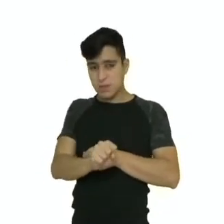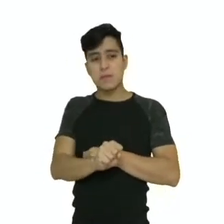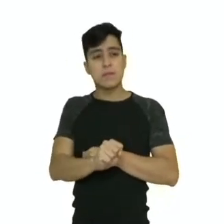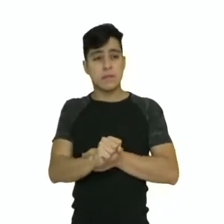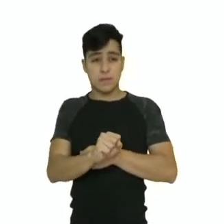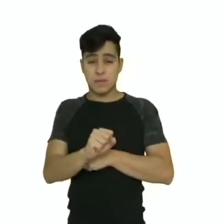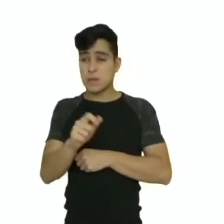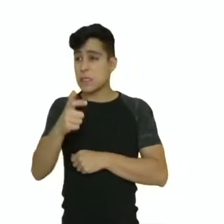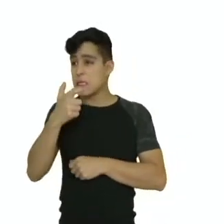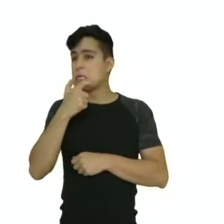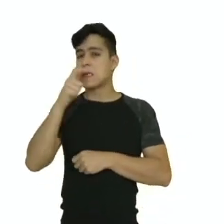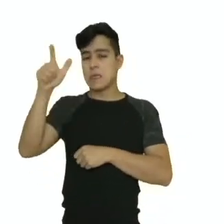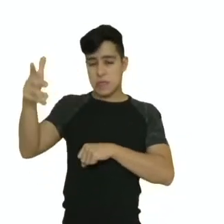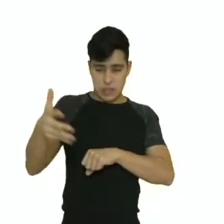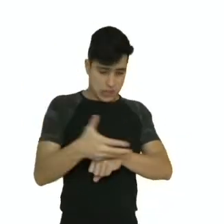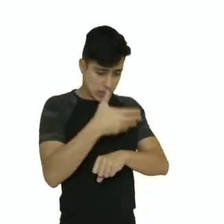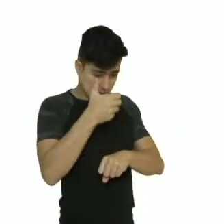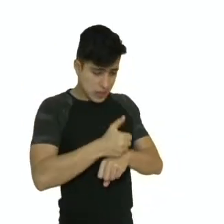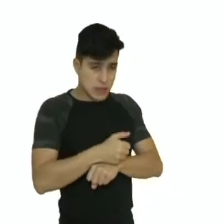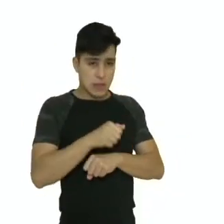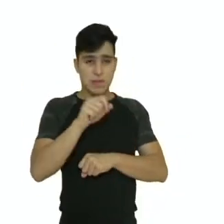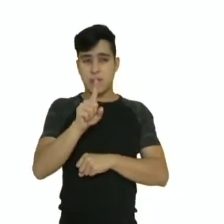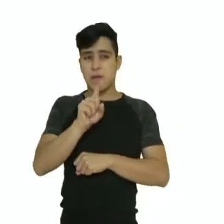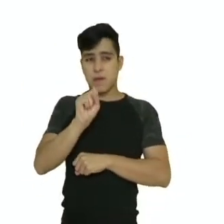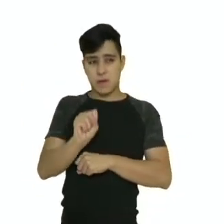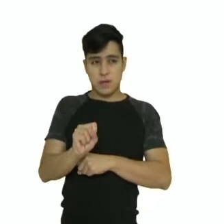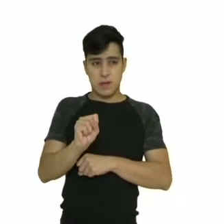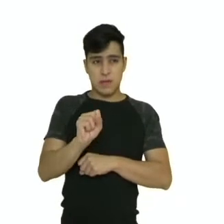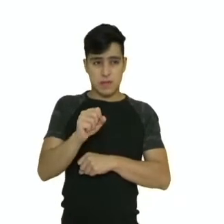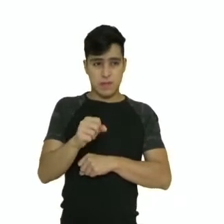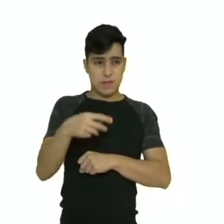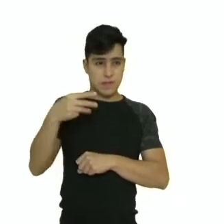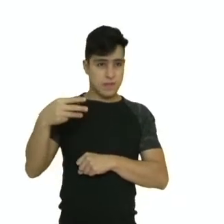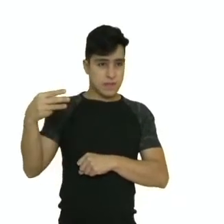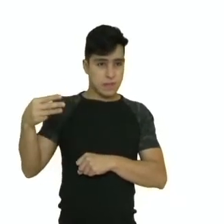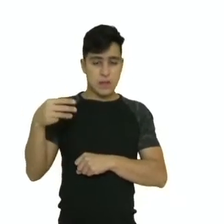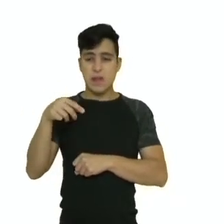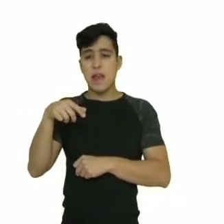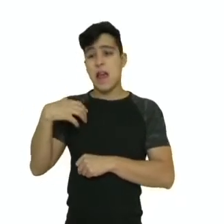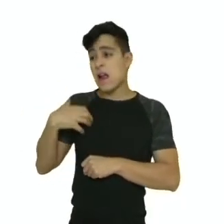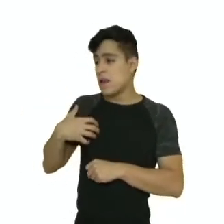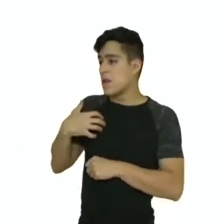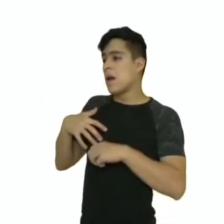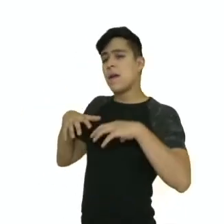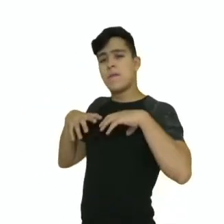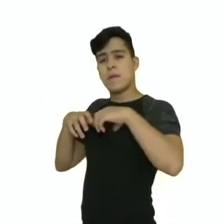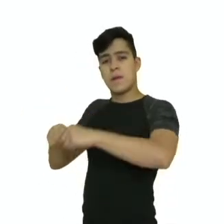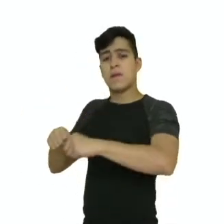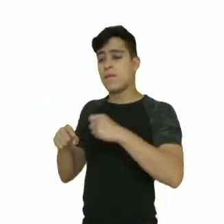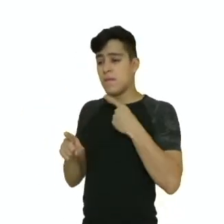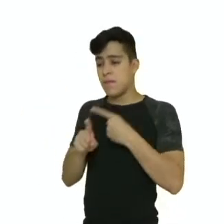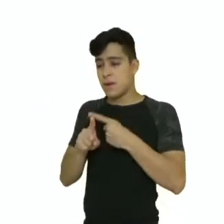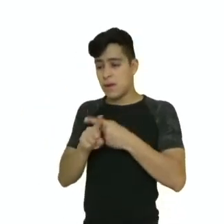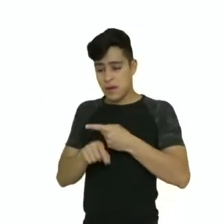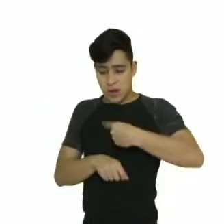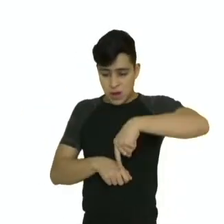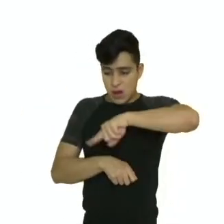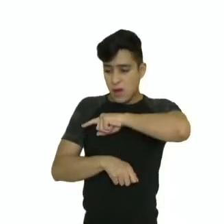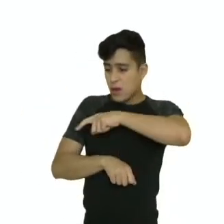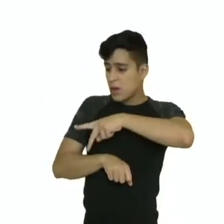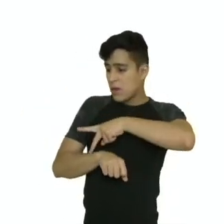então, pelos ingleses desde 1833, a Argentina reivindica o território por quê? Porque é o país mais próximo